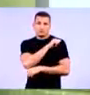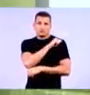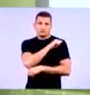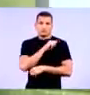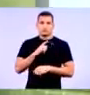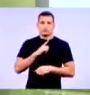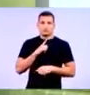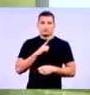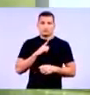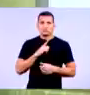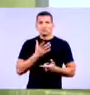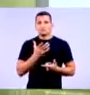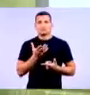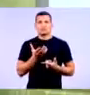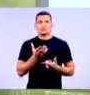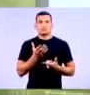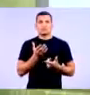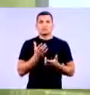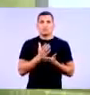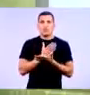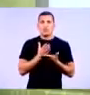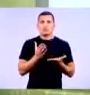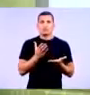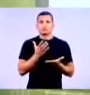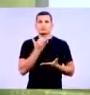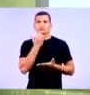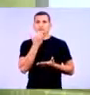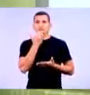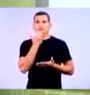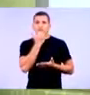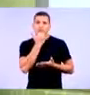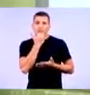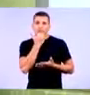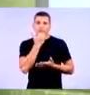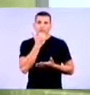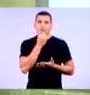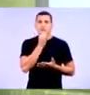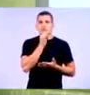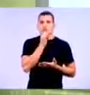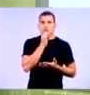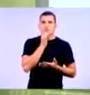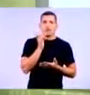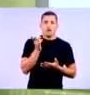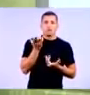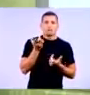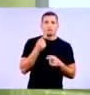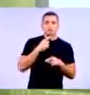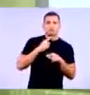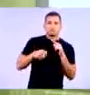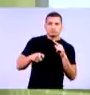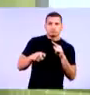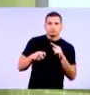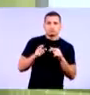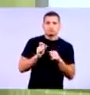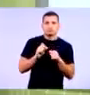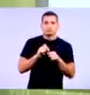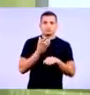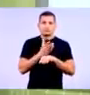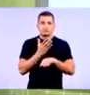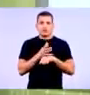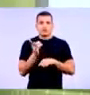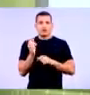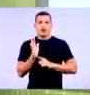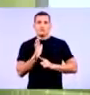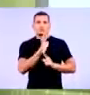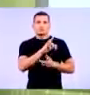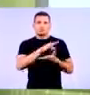tiver alguma justificativa. Por exemplo, ele estava impedido de realizar a atividade, ele apresenta um atestado para o seu